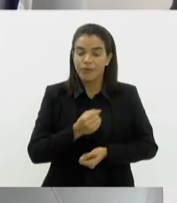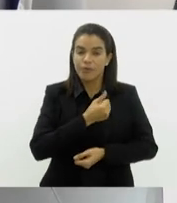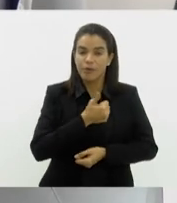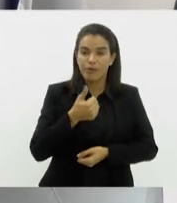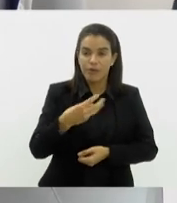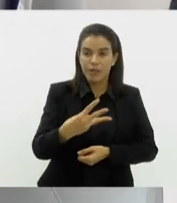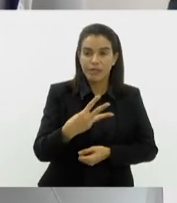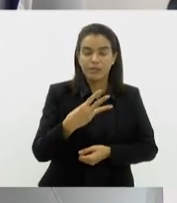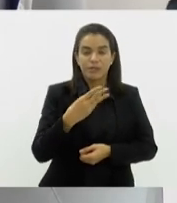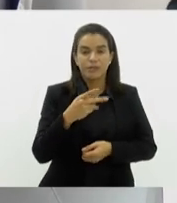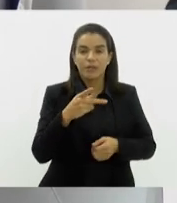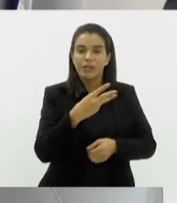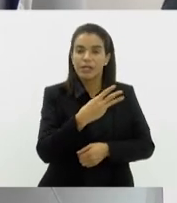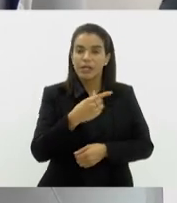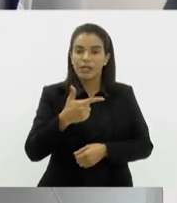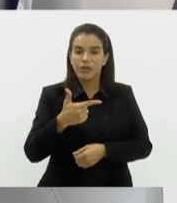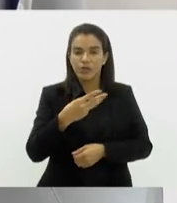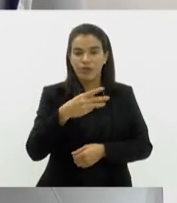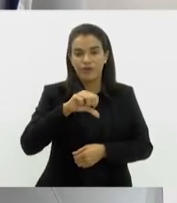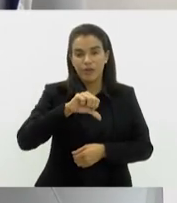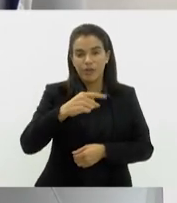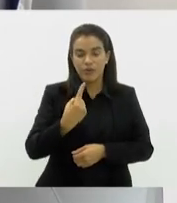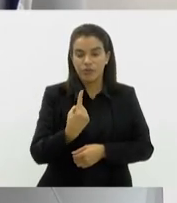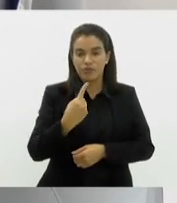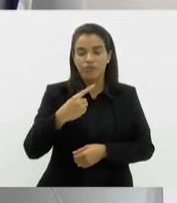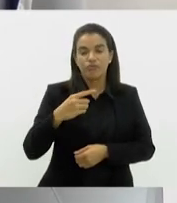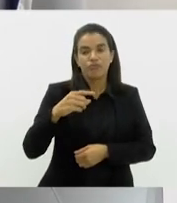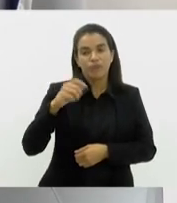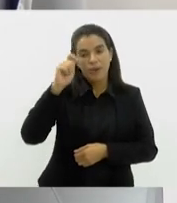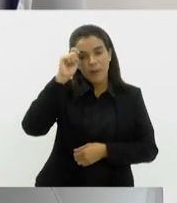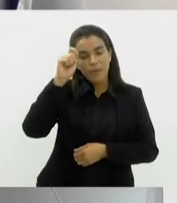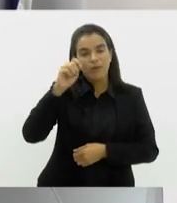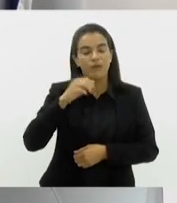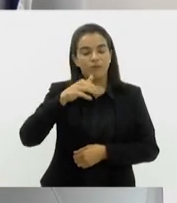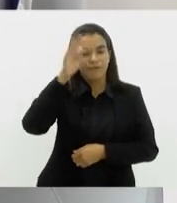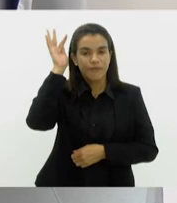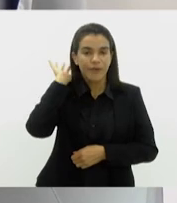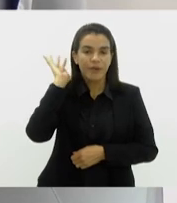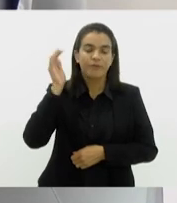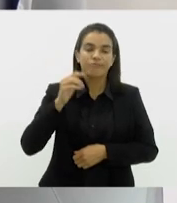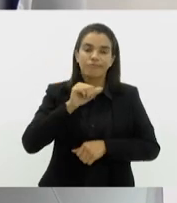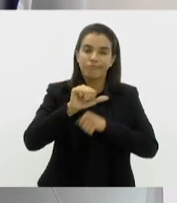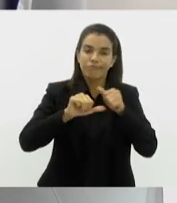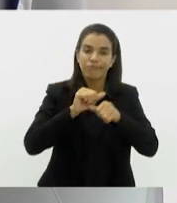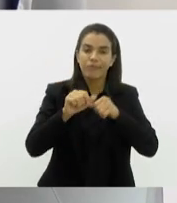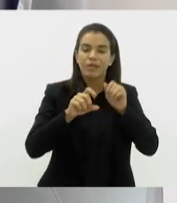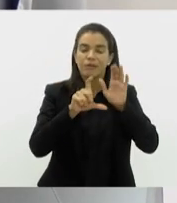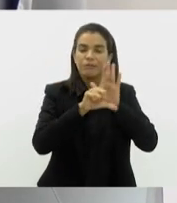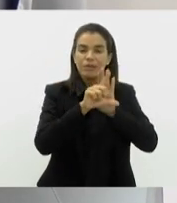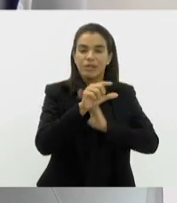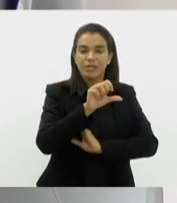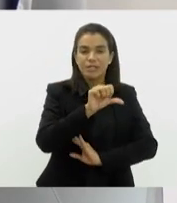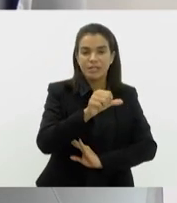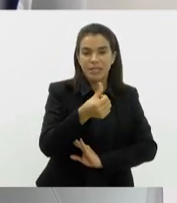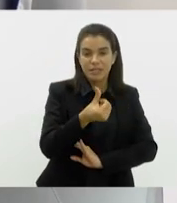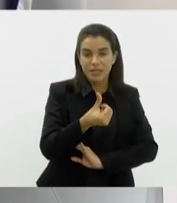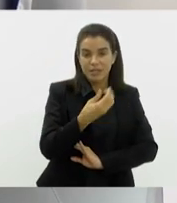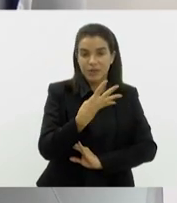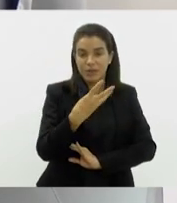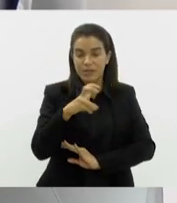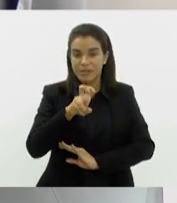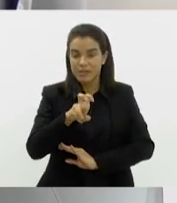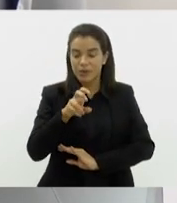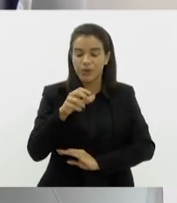pauta. Projeto de lei 3291 de 2024, de autoria do deputado Fred Pacheco, que altera a lei 5.645